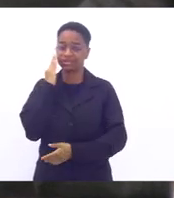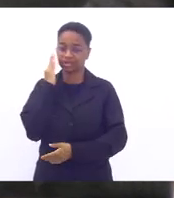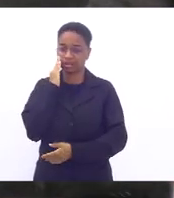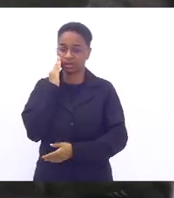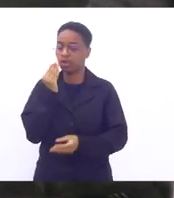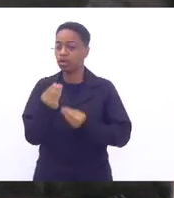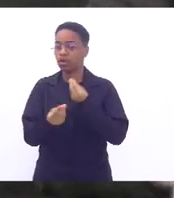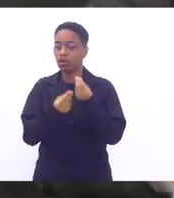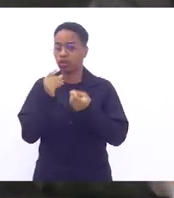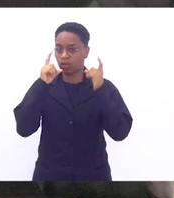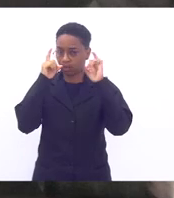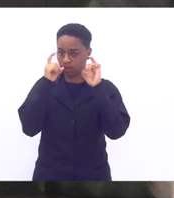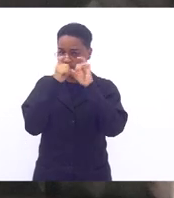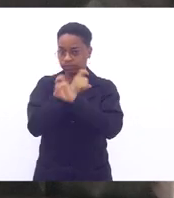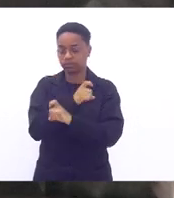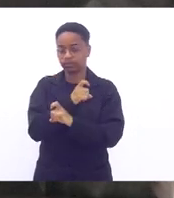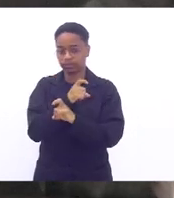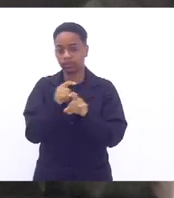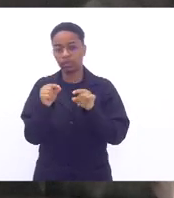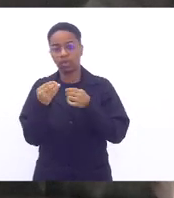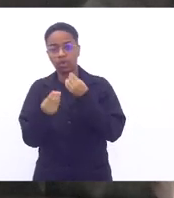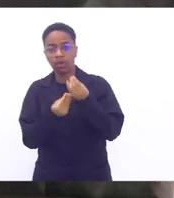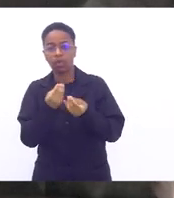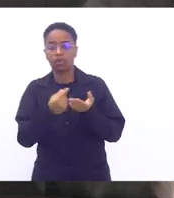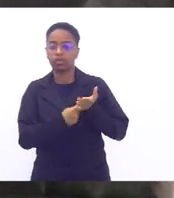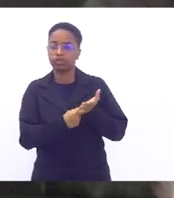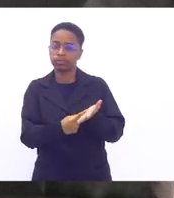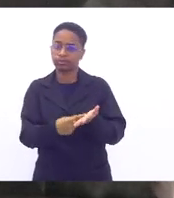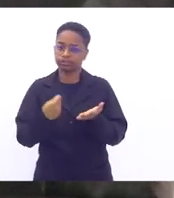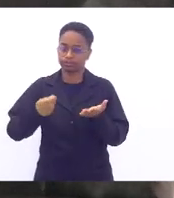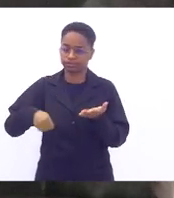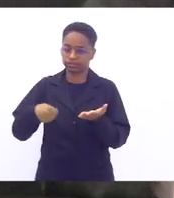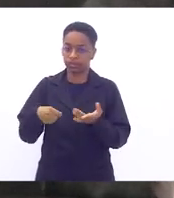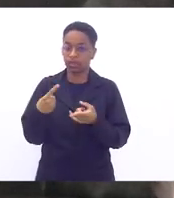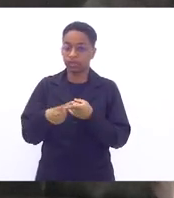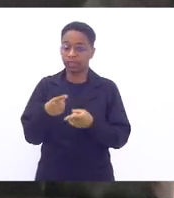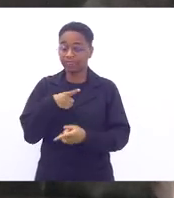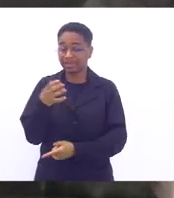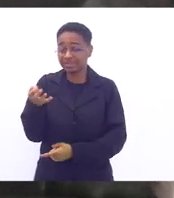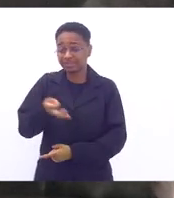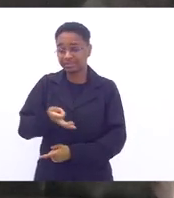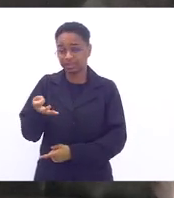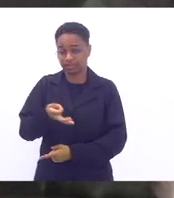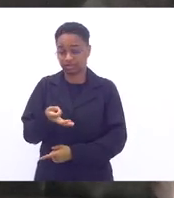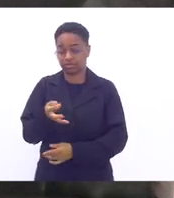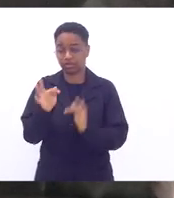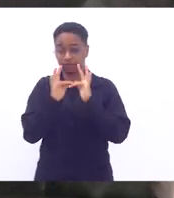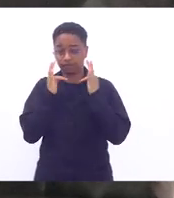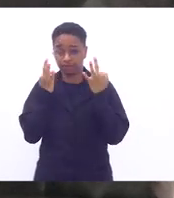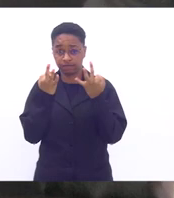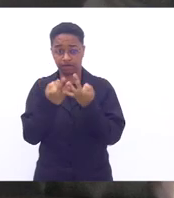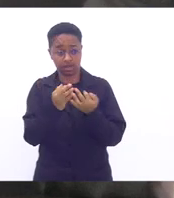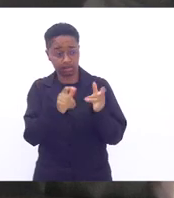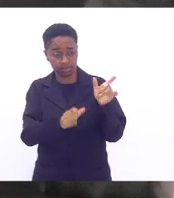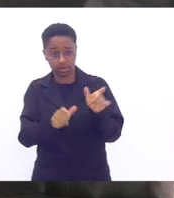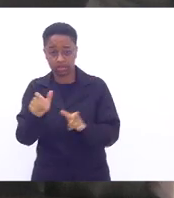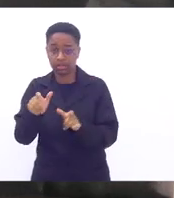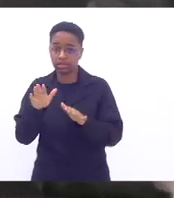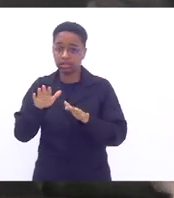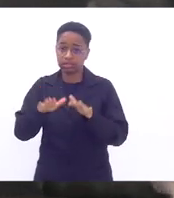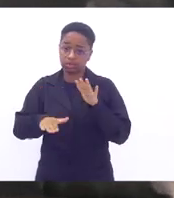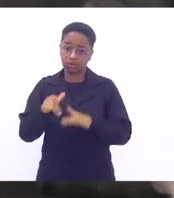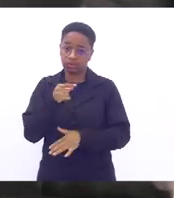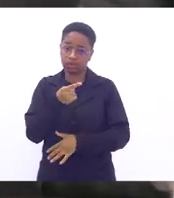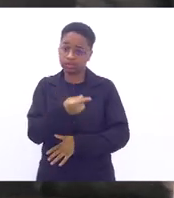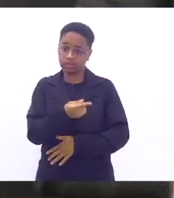a dificuldade que é o comprometimento eu tenho certeza que os pais talvez no caso da